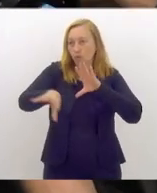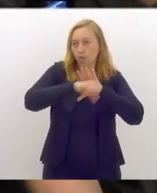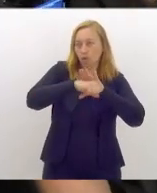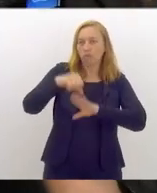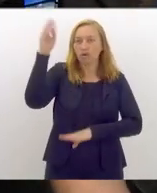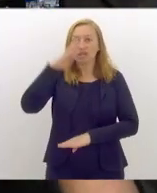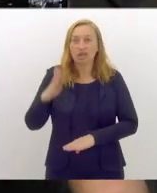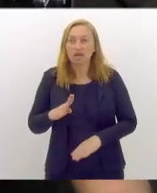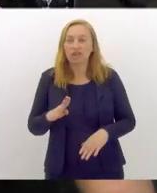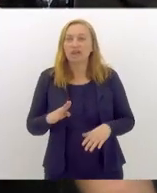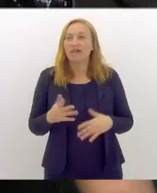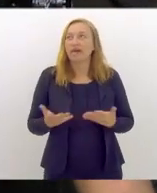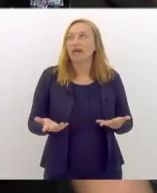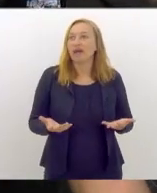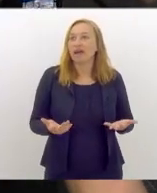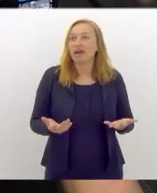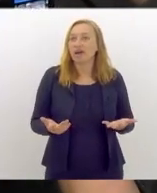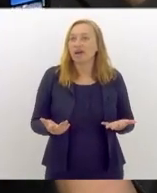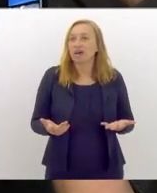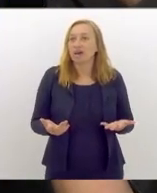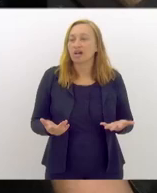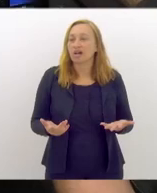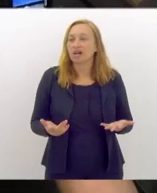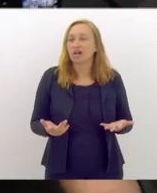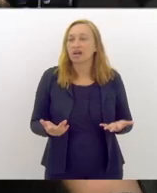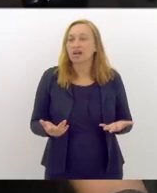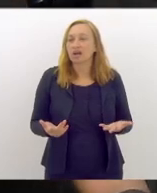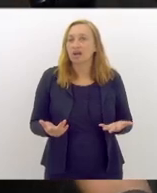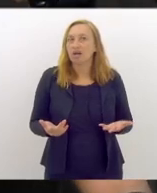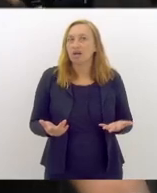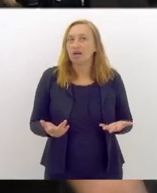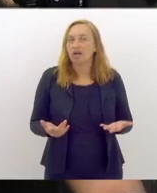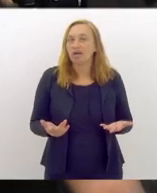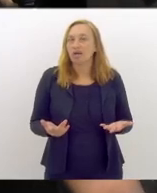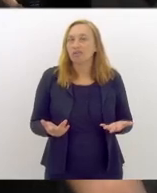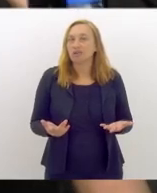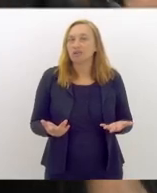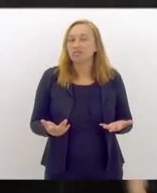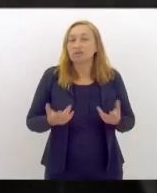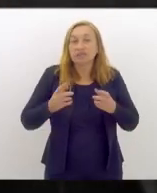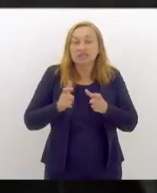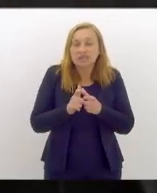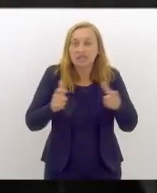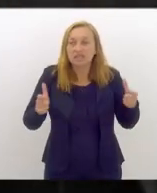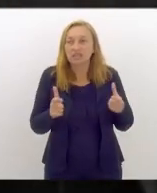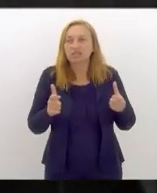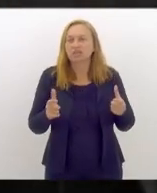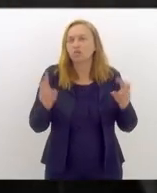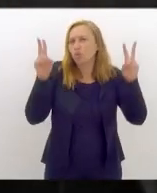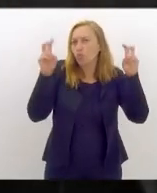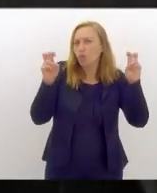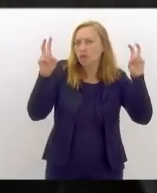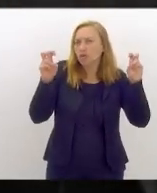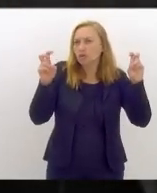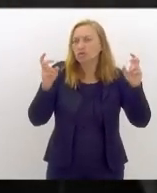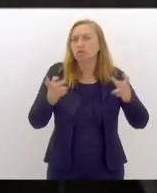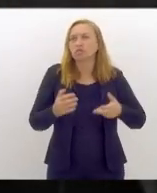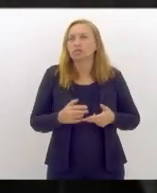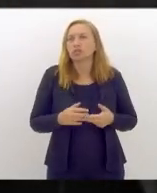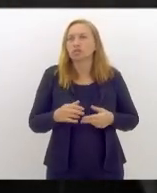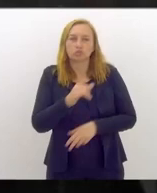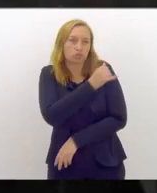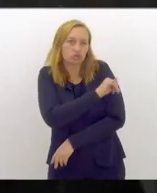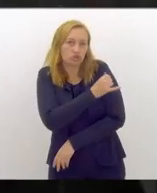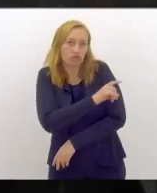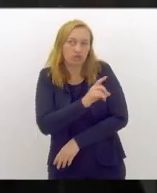que é que retratou assim tipo uma maneira muito intensa a questão do